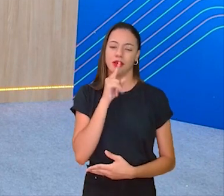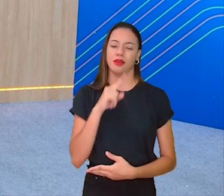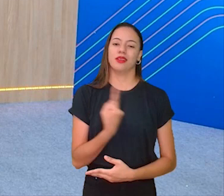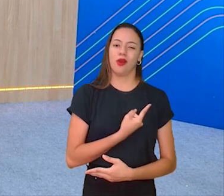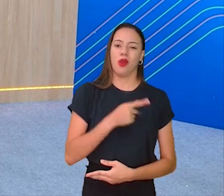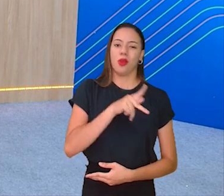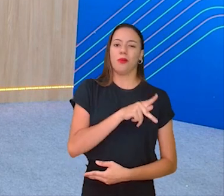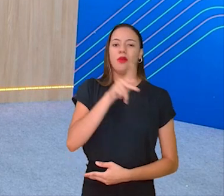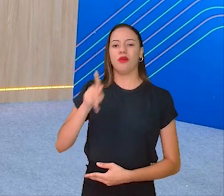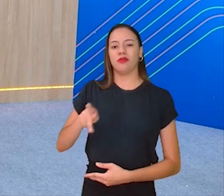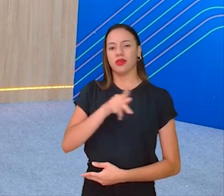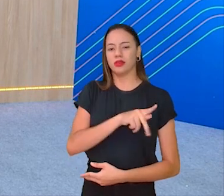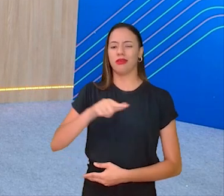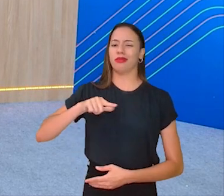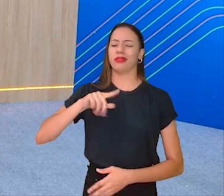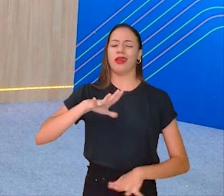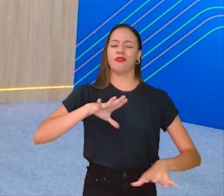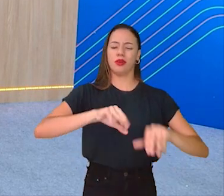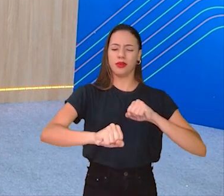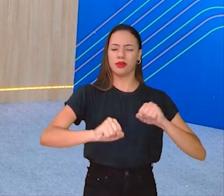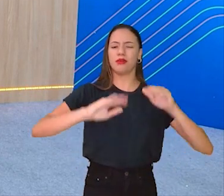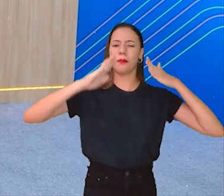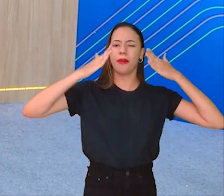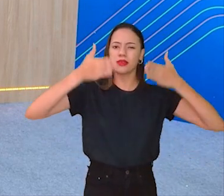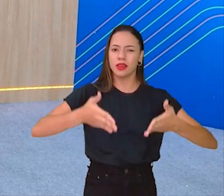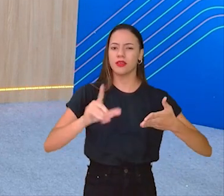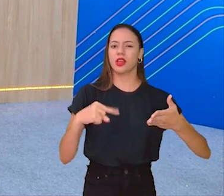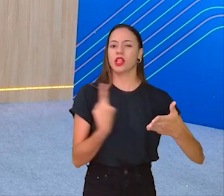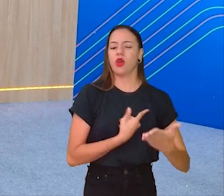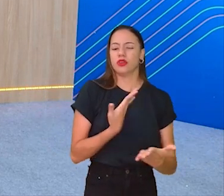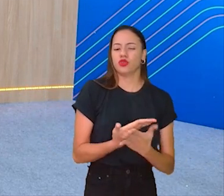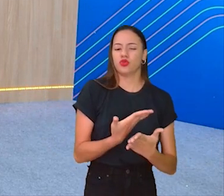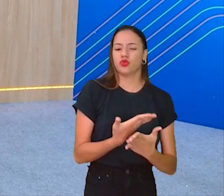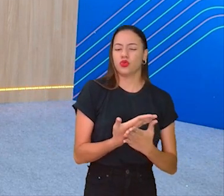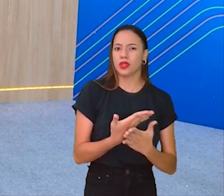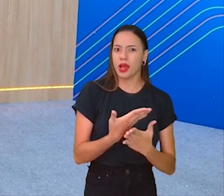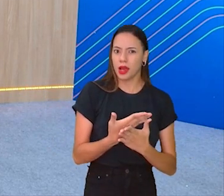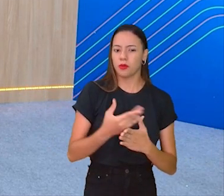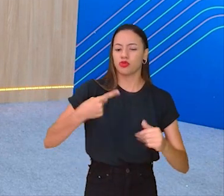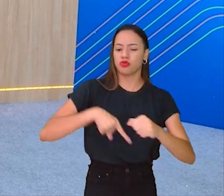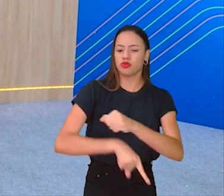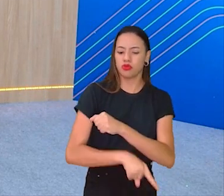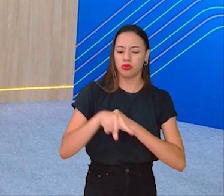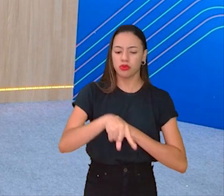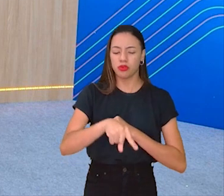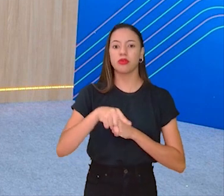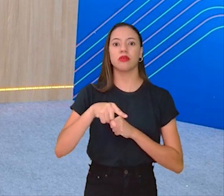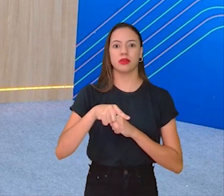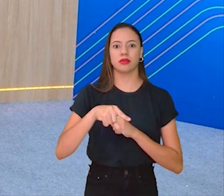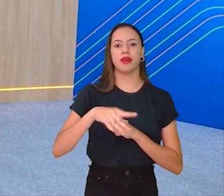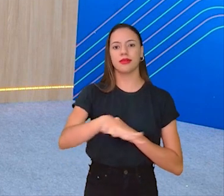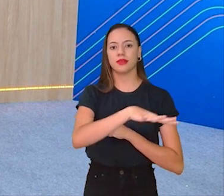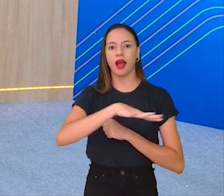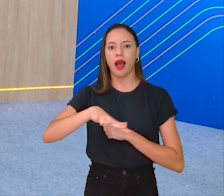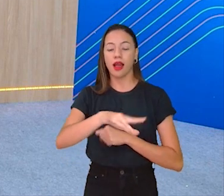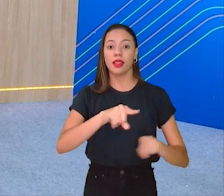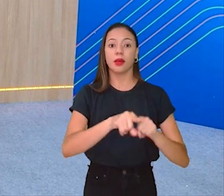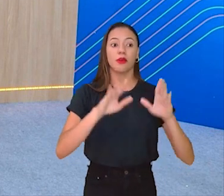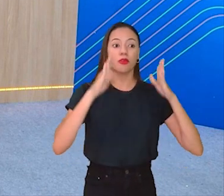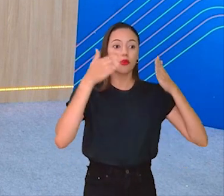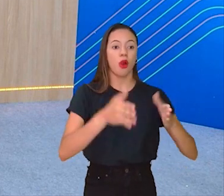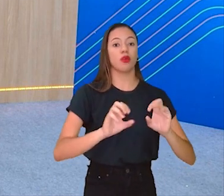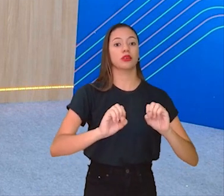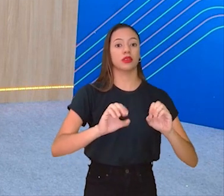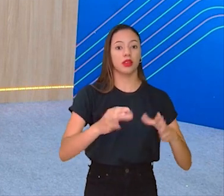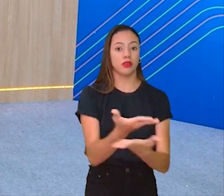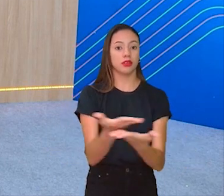tem uma formação específica, a gente se especializa nessa formação, a gente está com essa função de realmente estar ensinando a vocês,